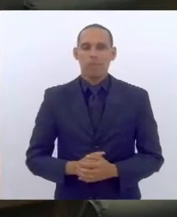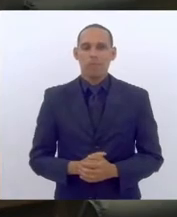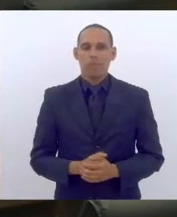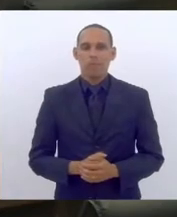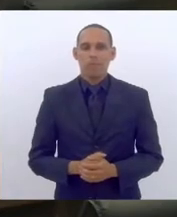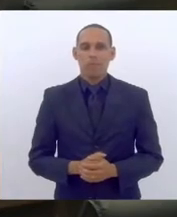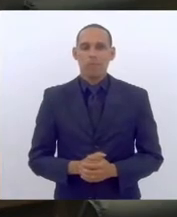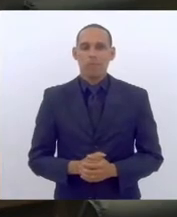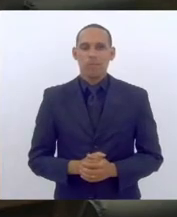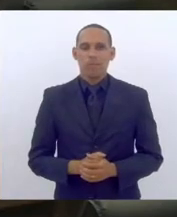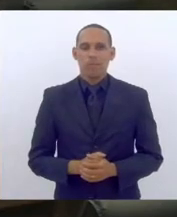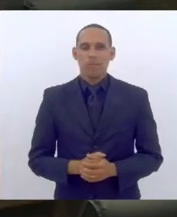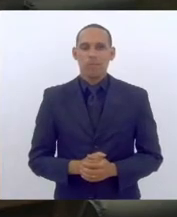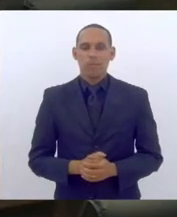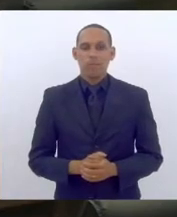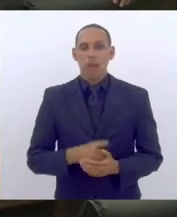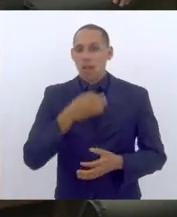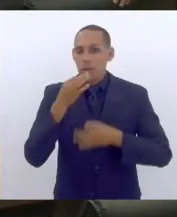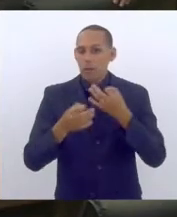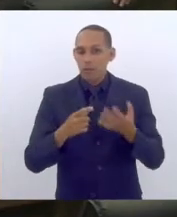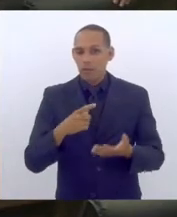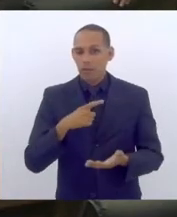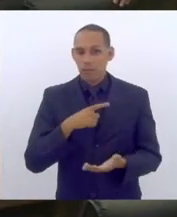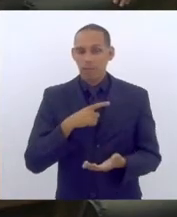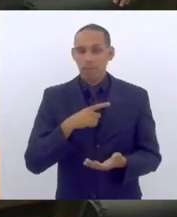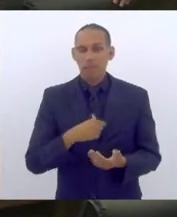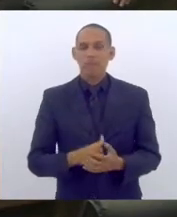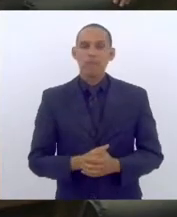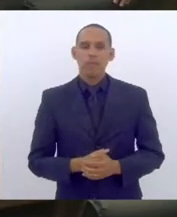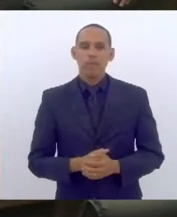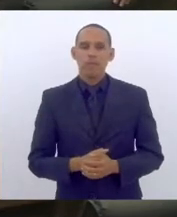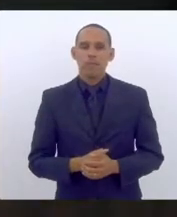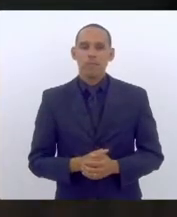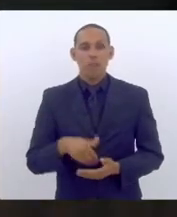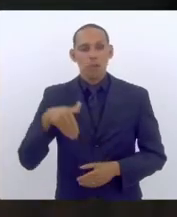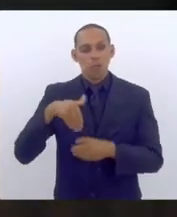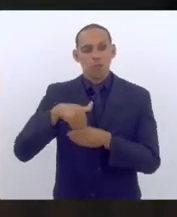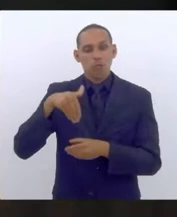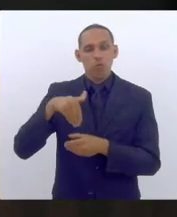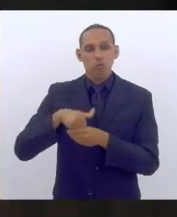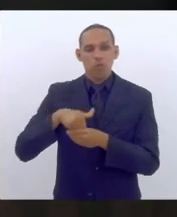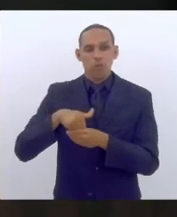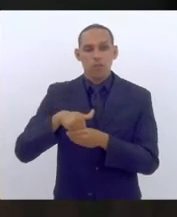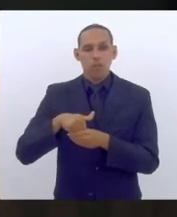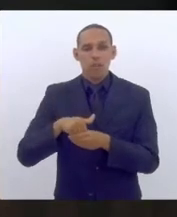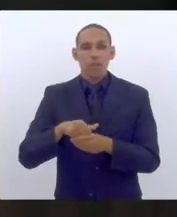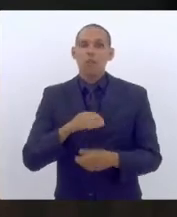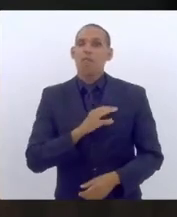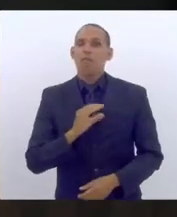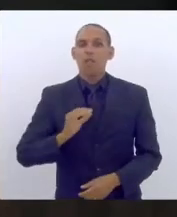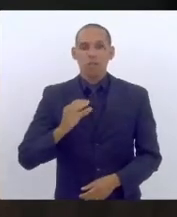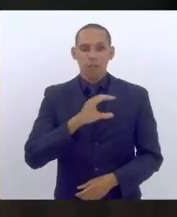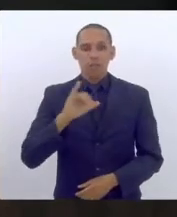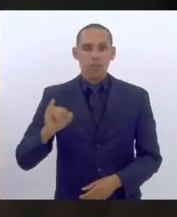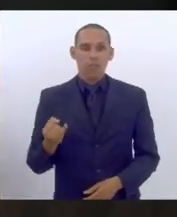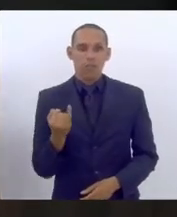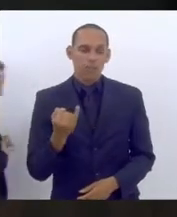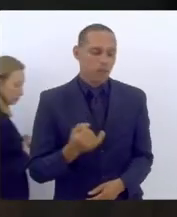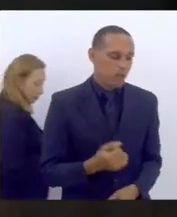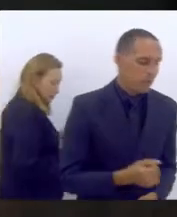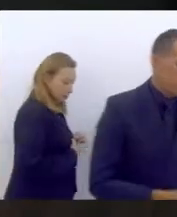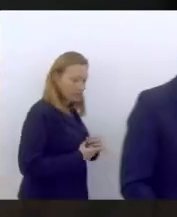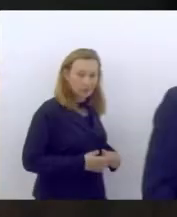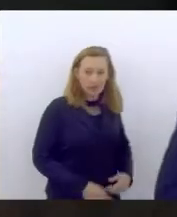pela com os pareceres emitidos em votação para esta comissão de condição de Justiça